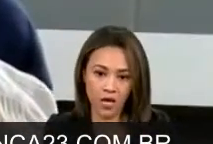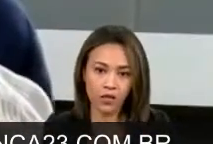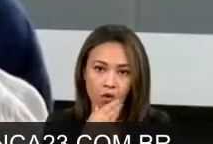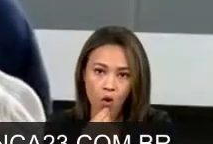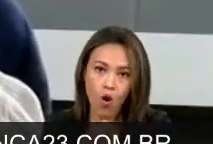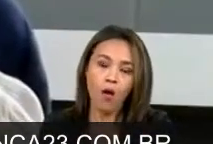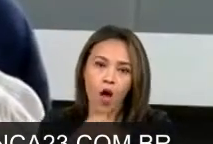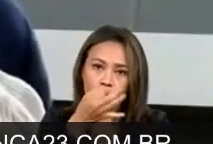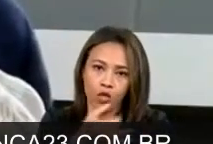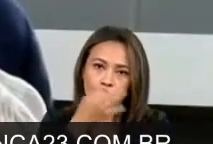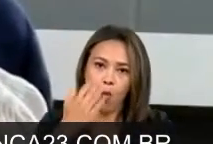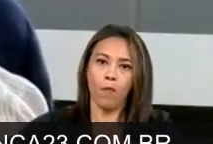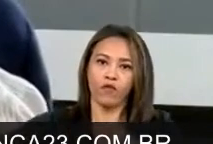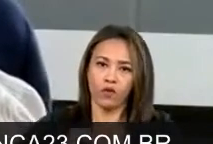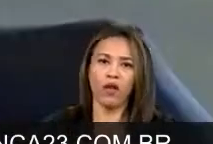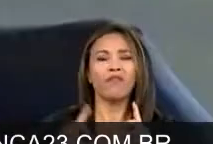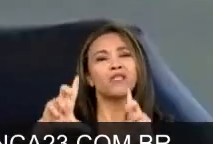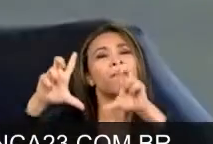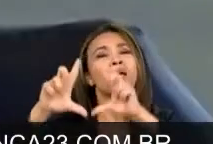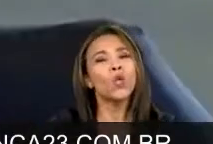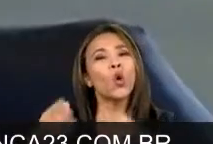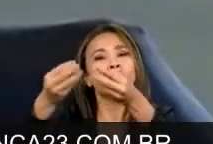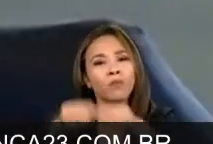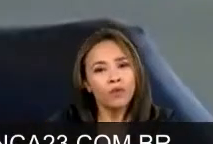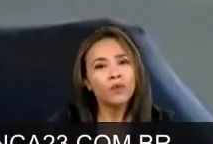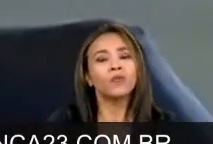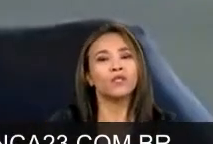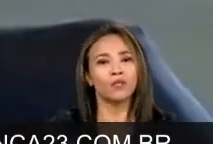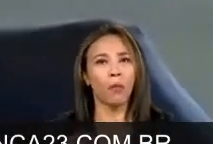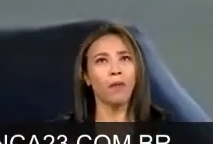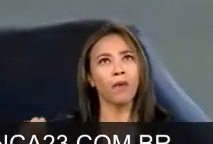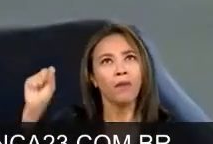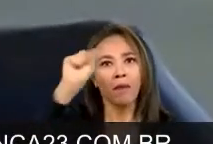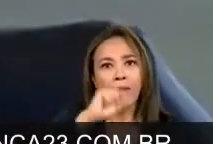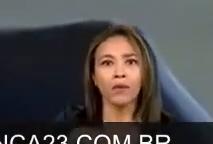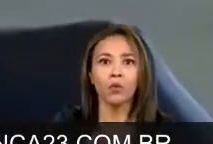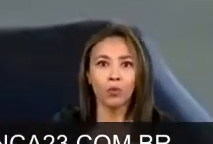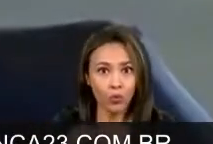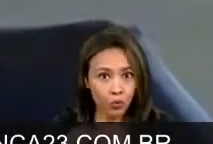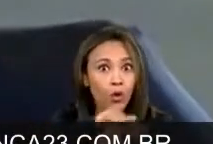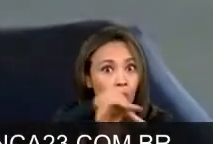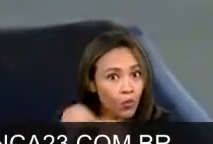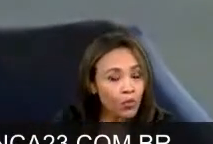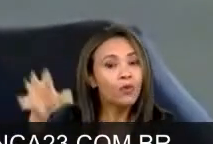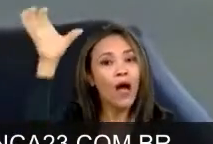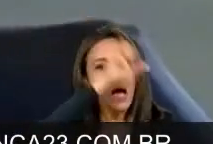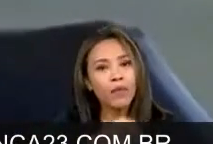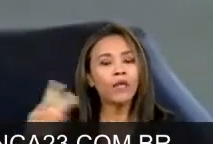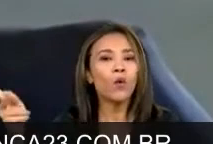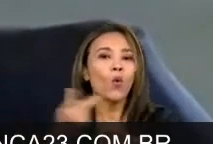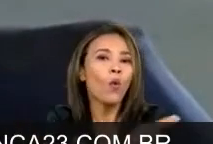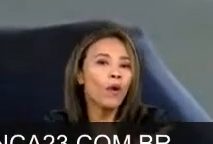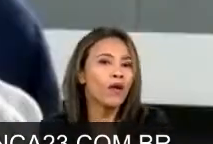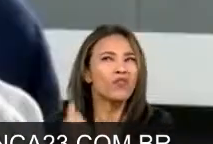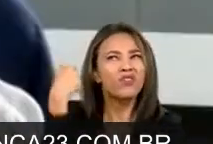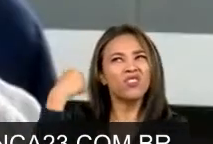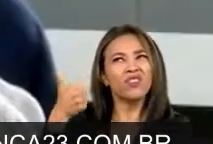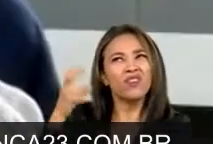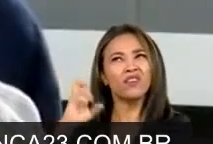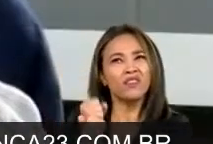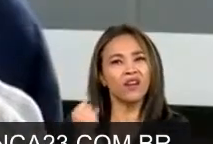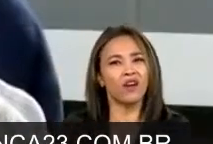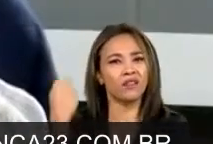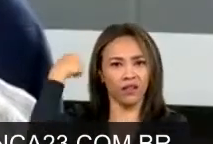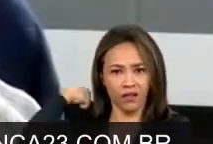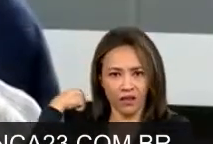dessa vez o impacto será menor. E um dos motivos é que o mundo aprendeu com o erro de 15 anos atrás. A partir